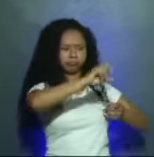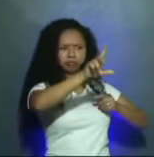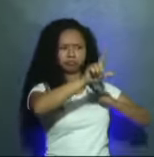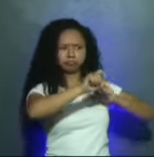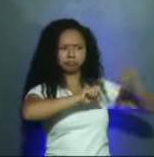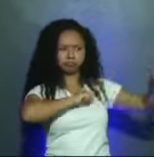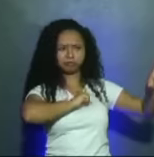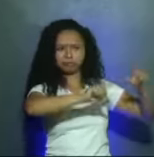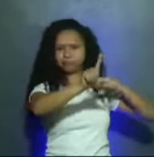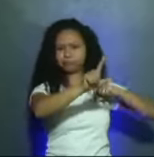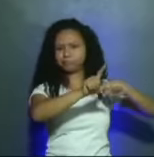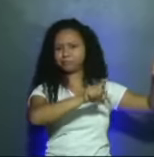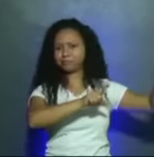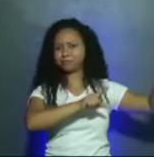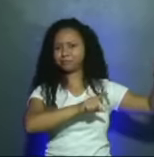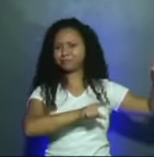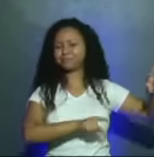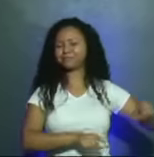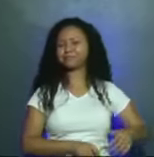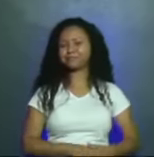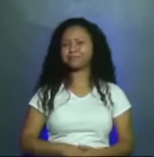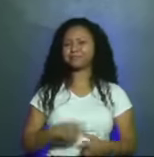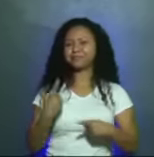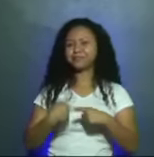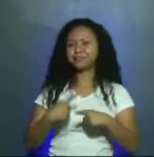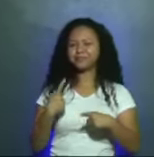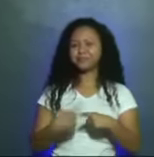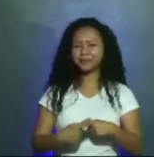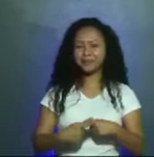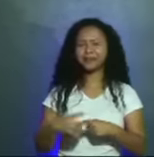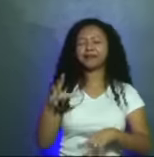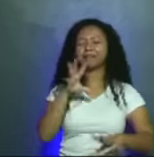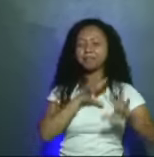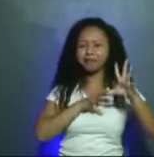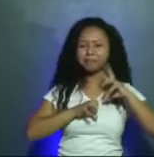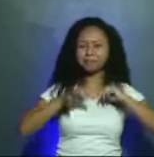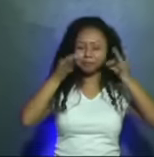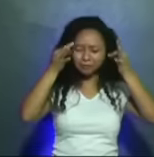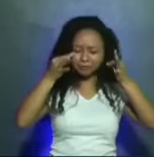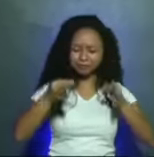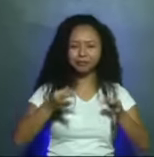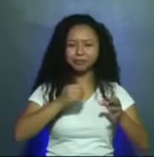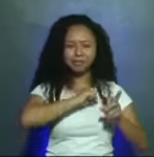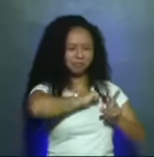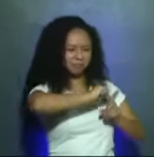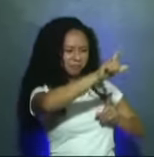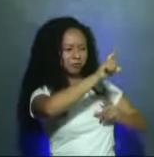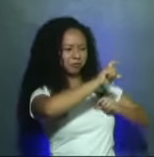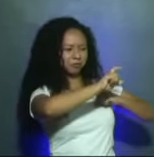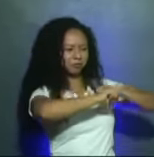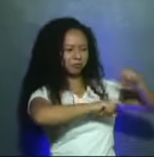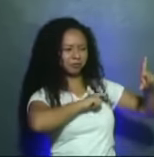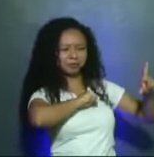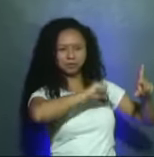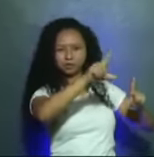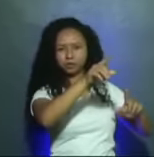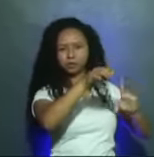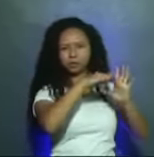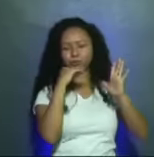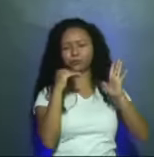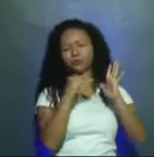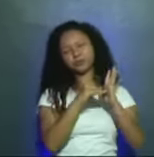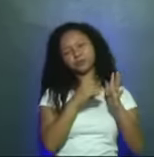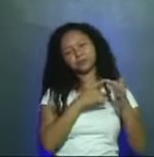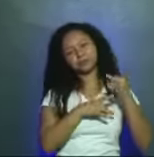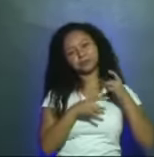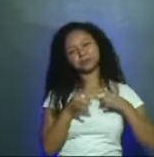amor perfeito expulsa o medo. Mas nós temos que conhecer essas verdades e tomar posse delas. Tomar